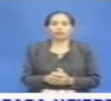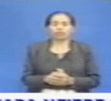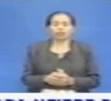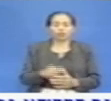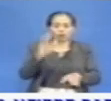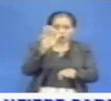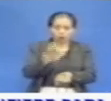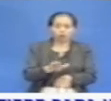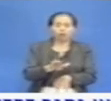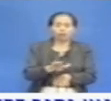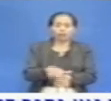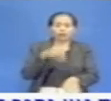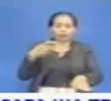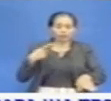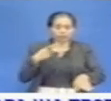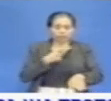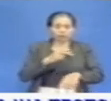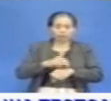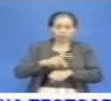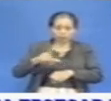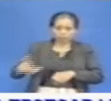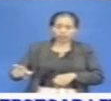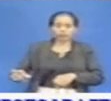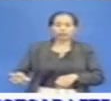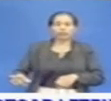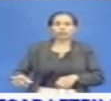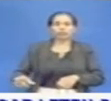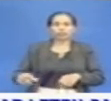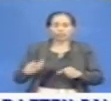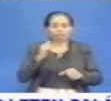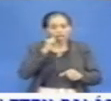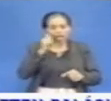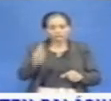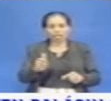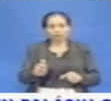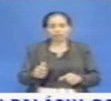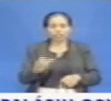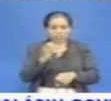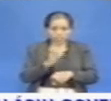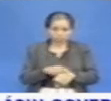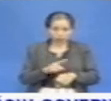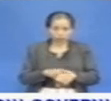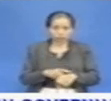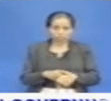convida o Presidente do Parlamento Nacional duas em duas semanas, aproveita a audiência de